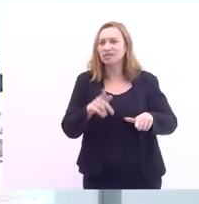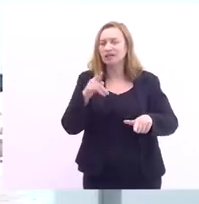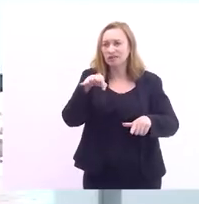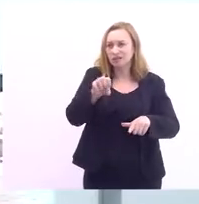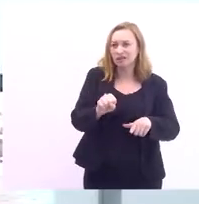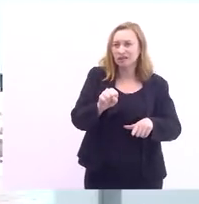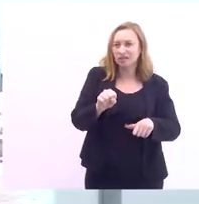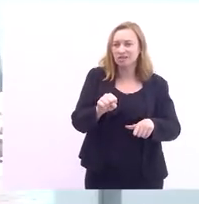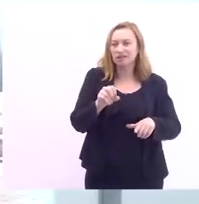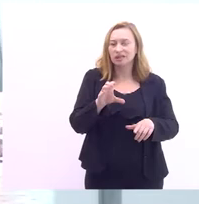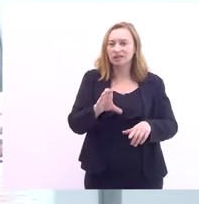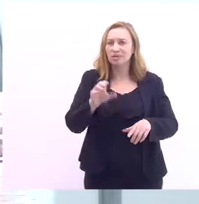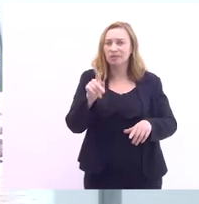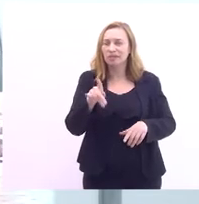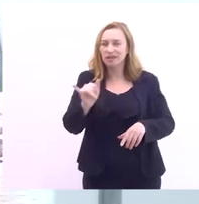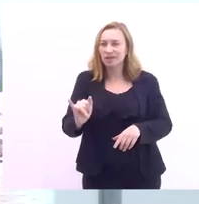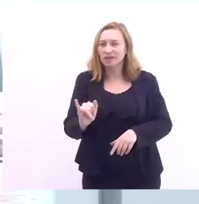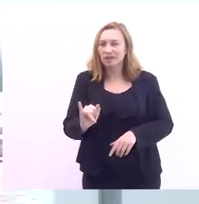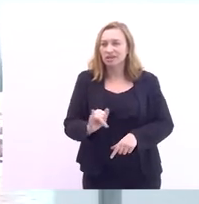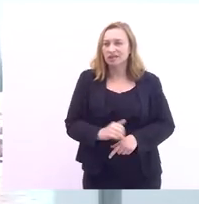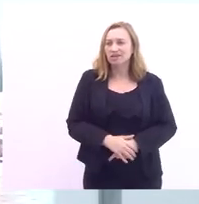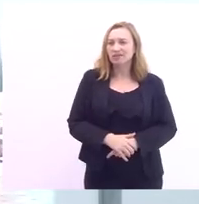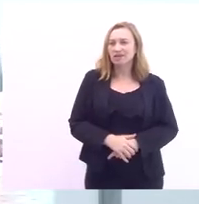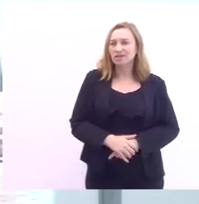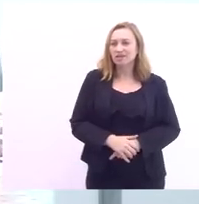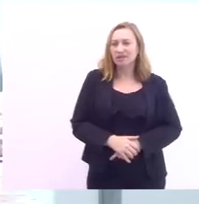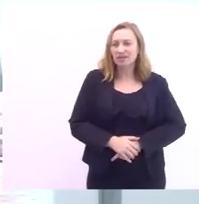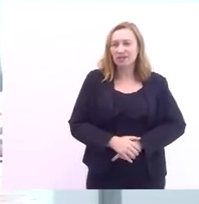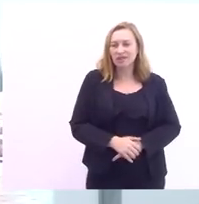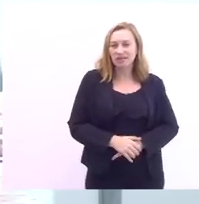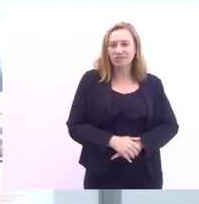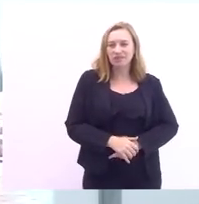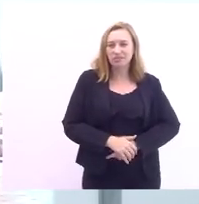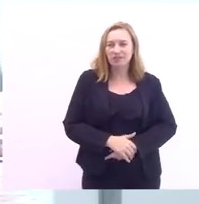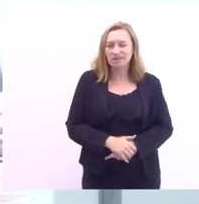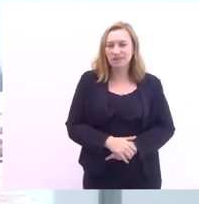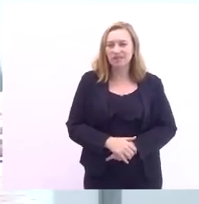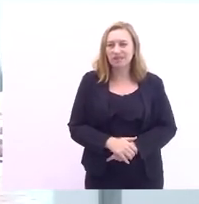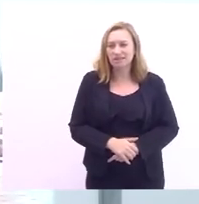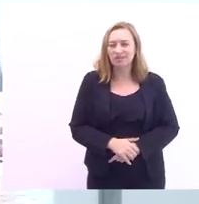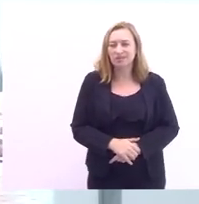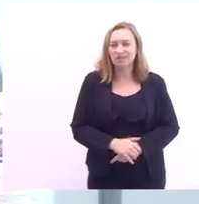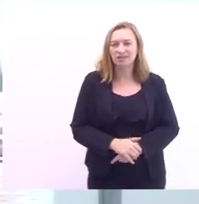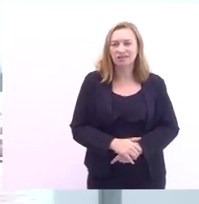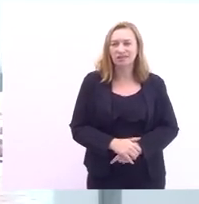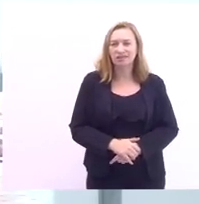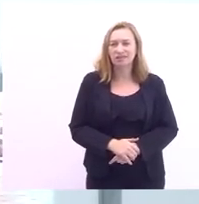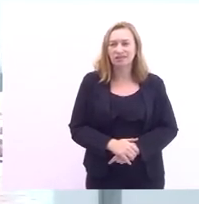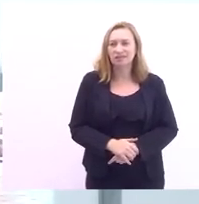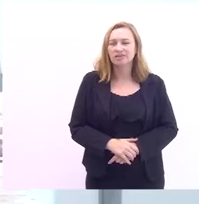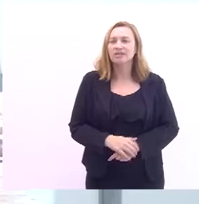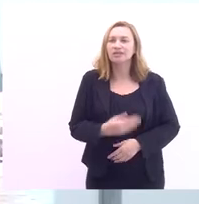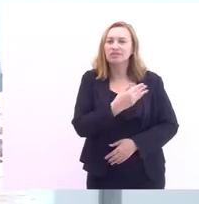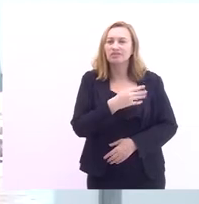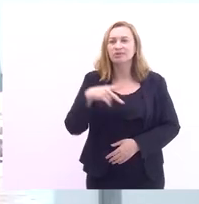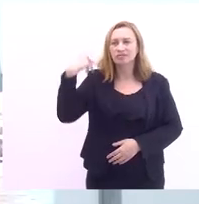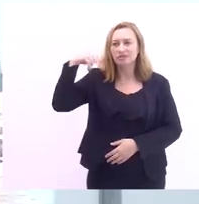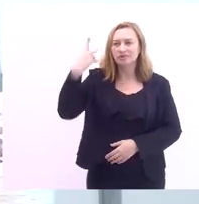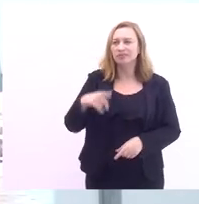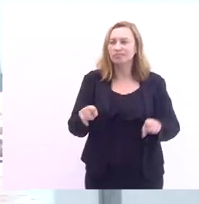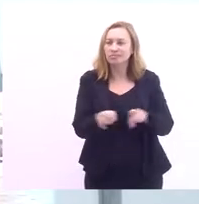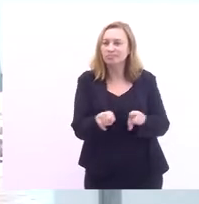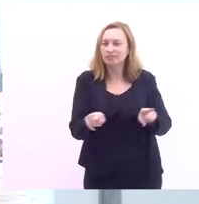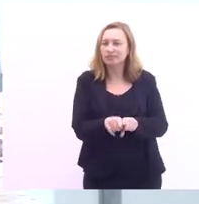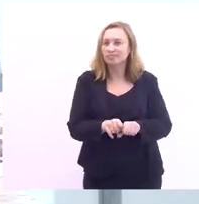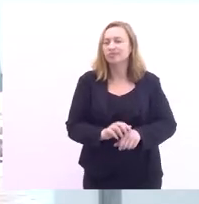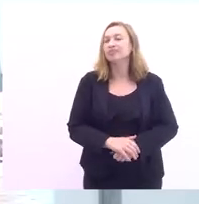a CPI da Ampla, inclusive com diversas audiências realizadas em diversos lugares do Estado. Quando fui vereador também, a gente realizou